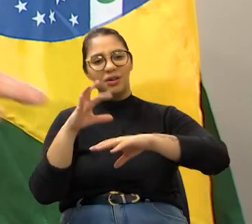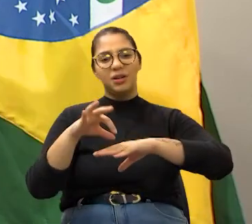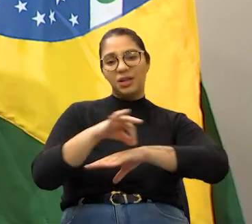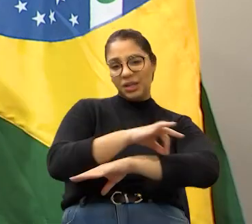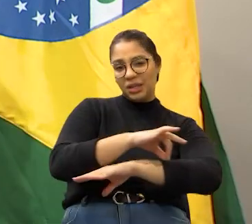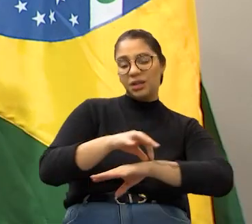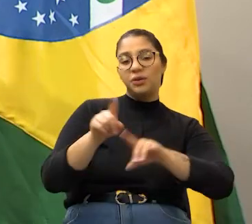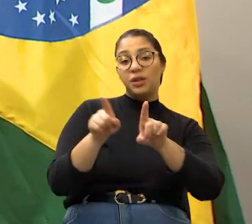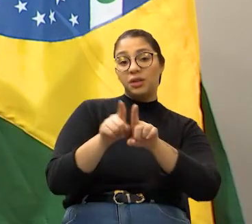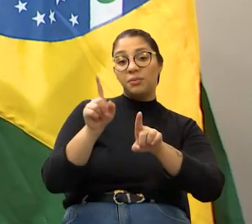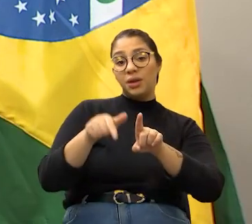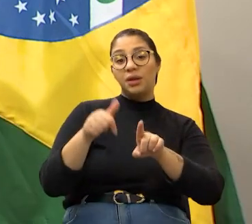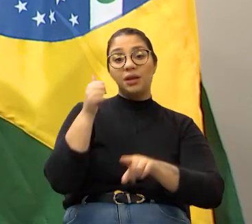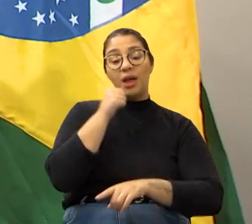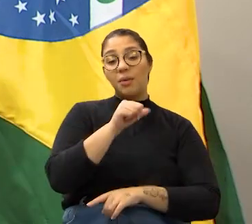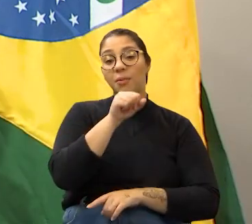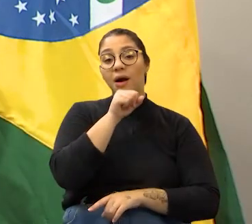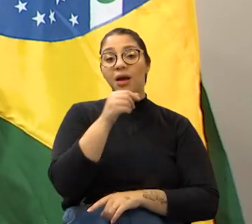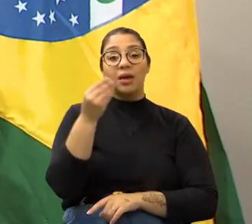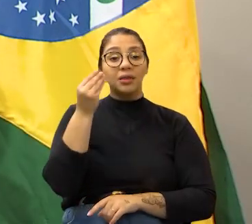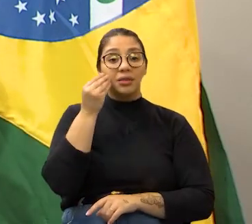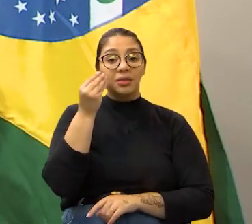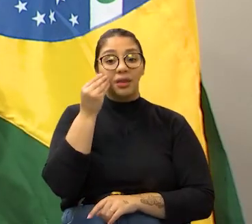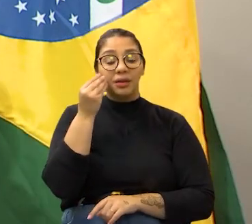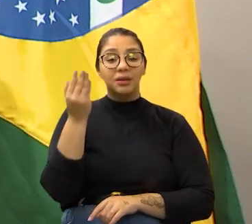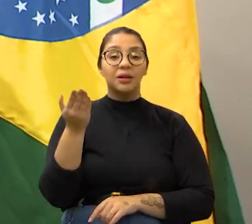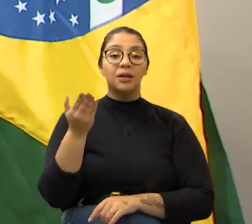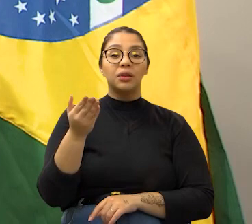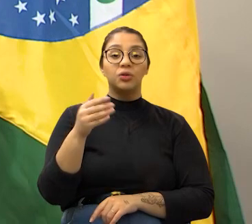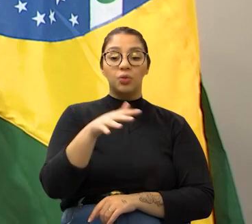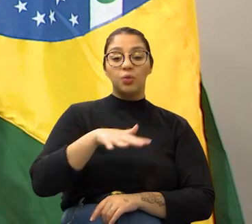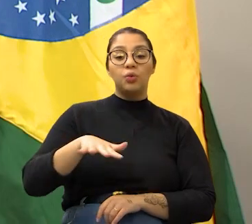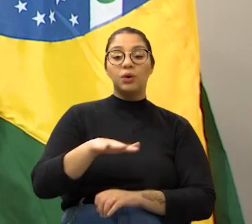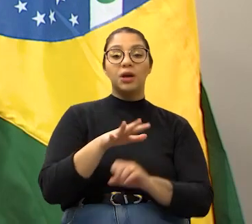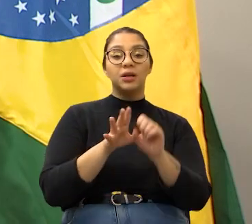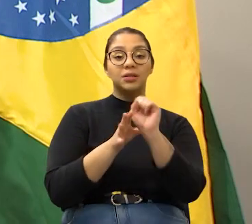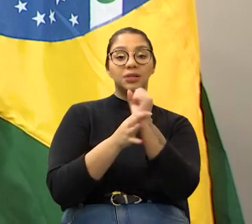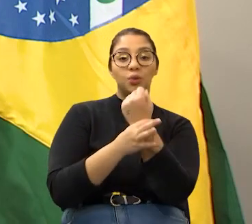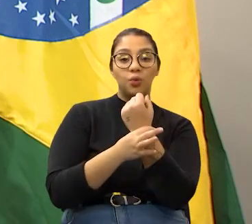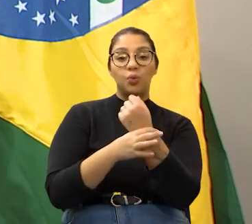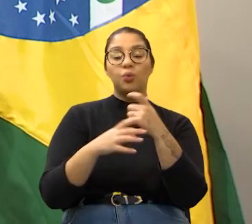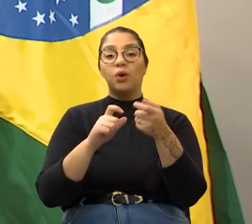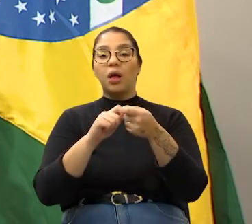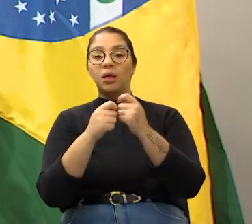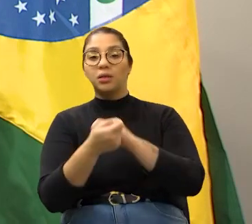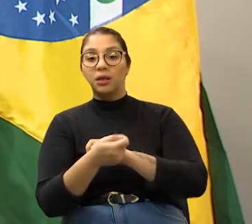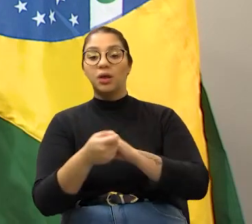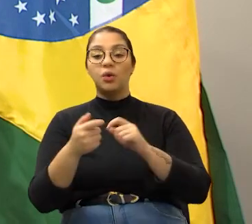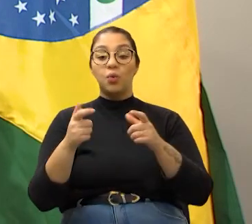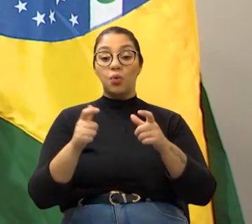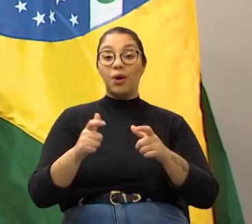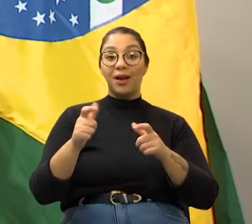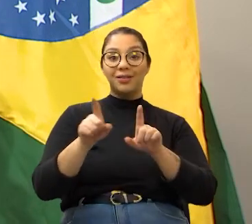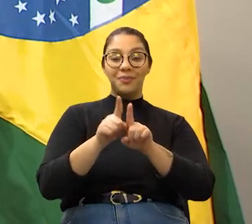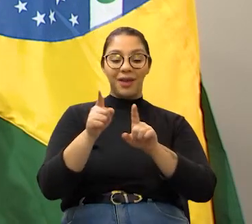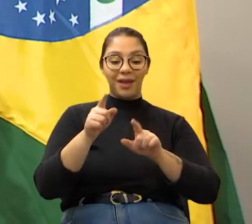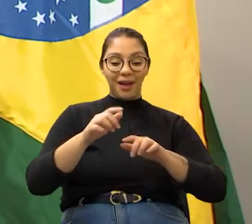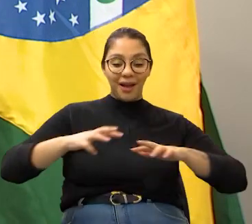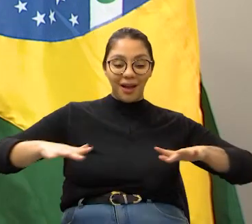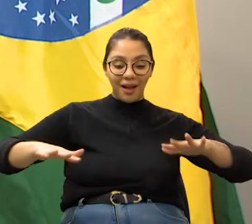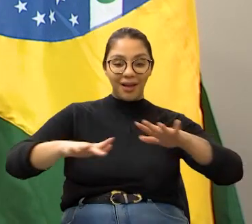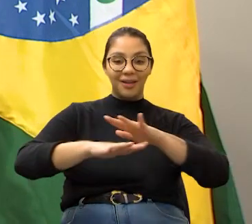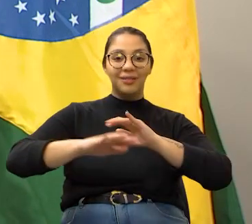ou engenheiro, arquiteto, que também são mães, né? Sim. Tentando fazer um ambiente que seja seguro, adequado, um